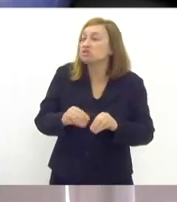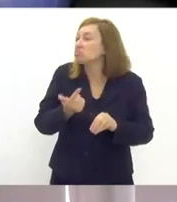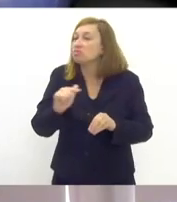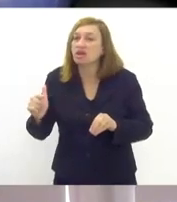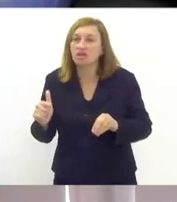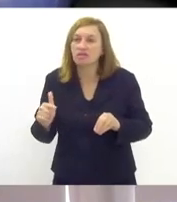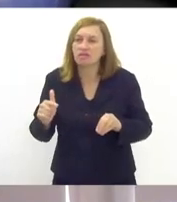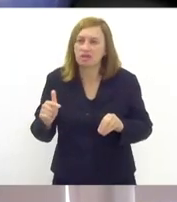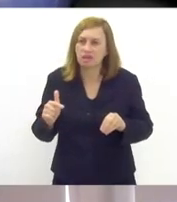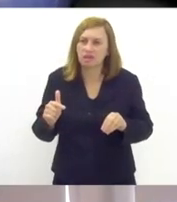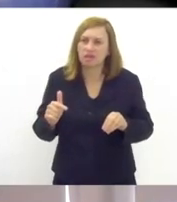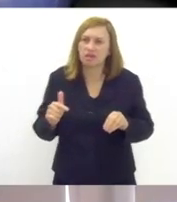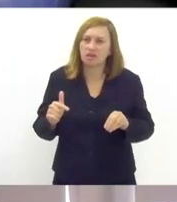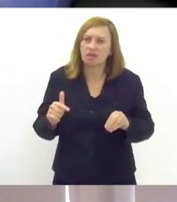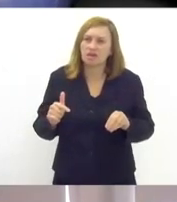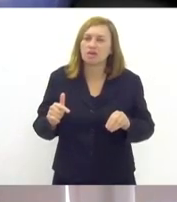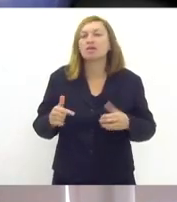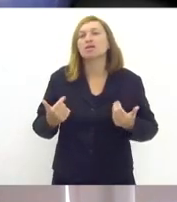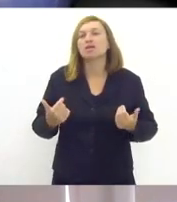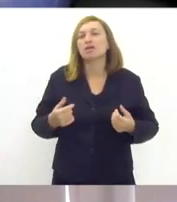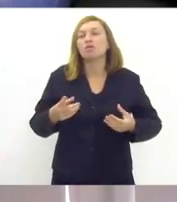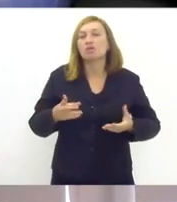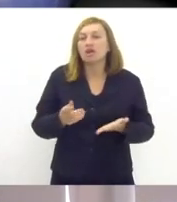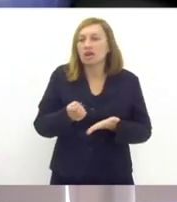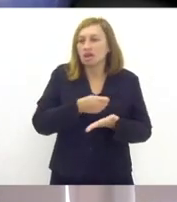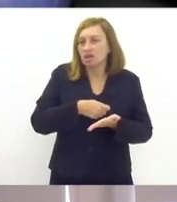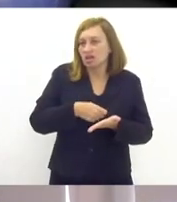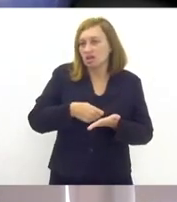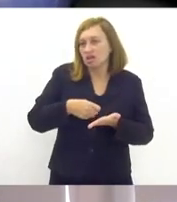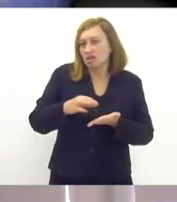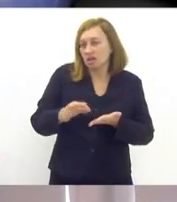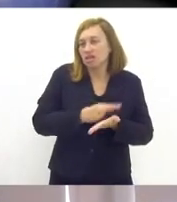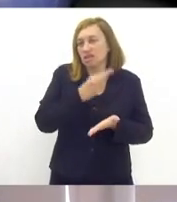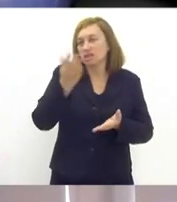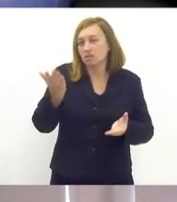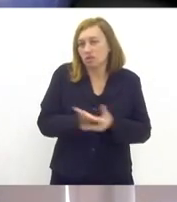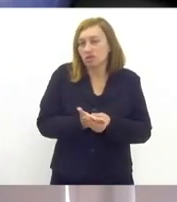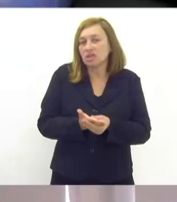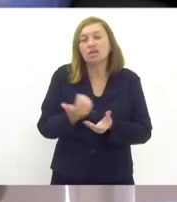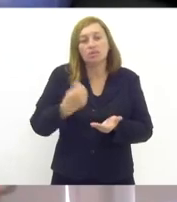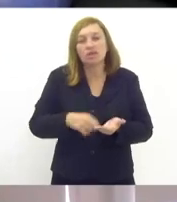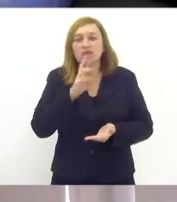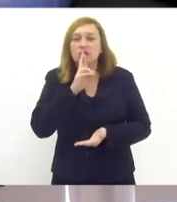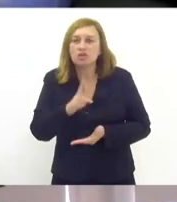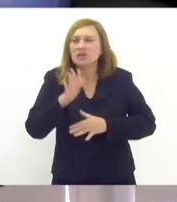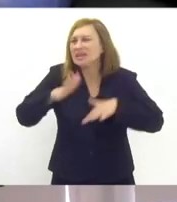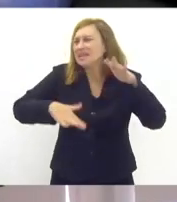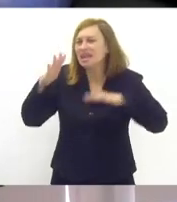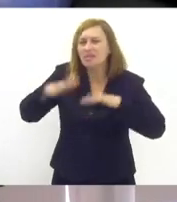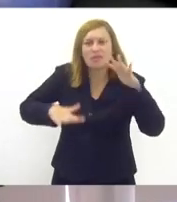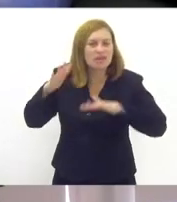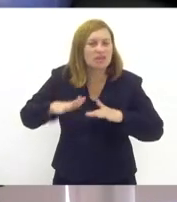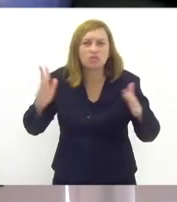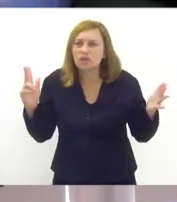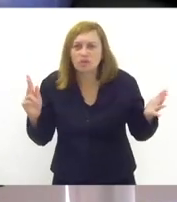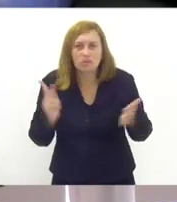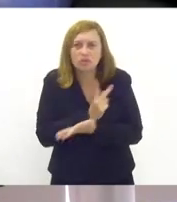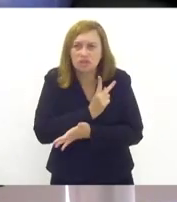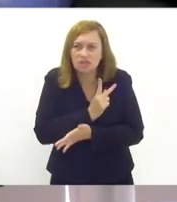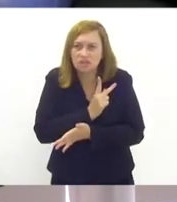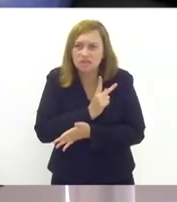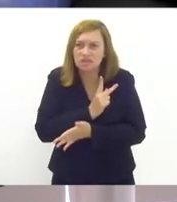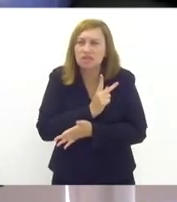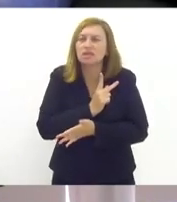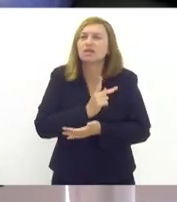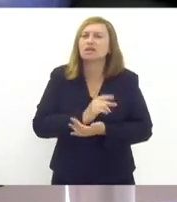fizer, o que colocar no processo, ele tem que dar uma resposta, uma pronta resposta. E que aquilo, independente do que acontecer, nada vai